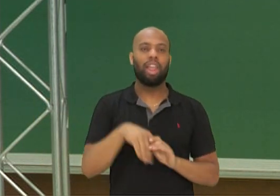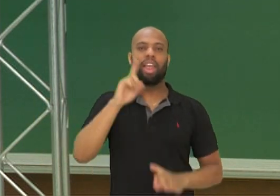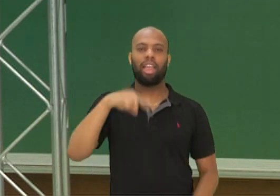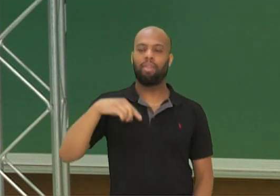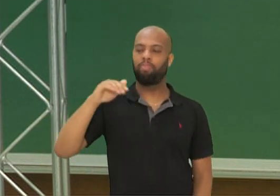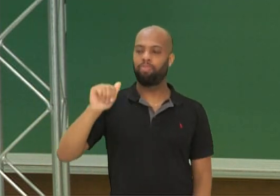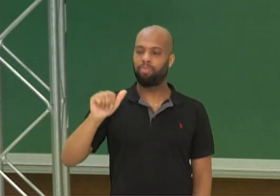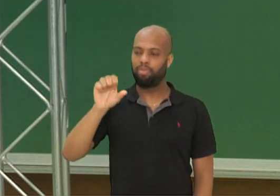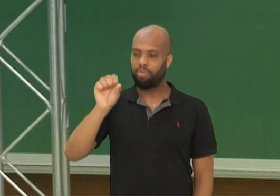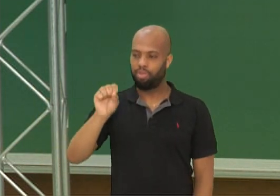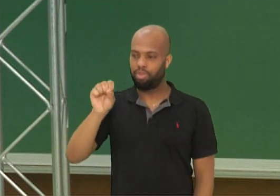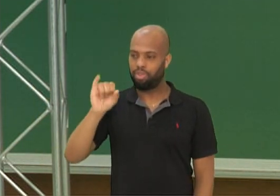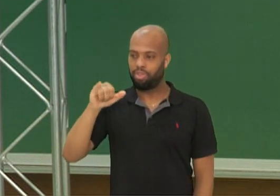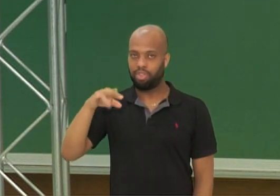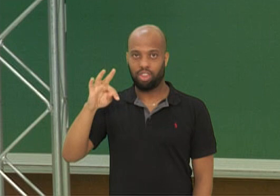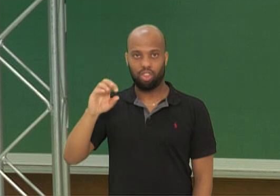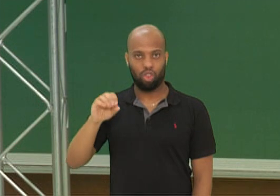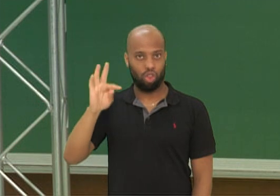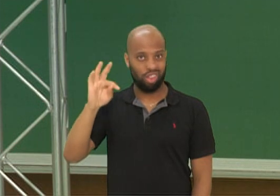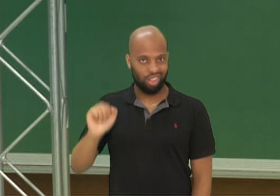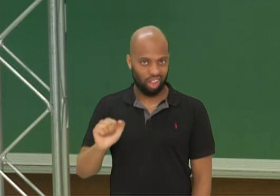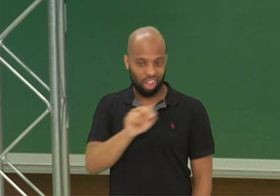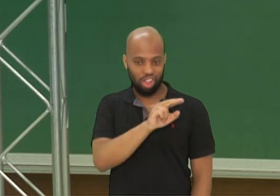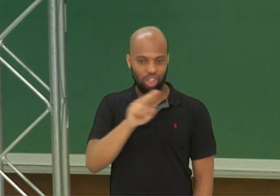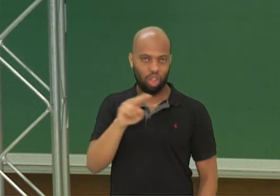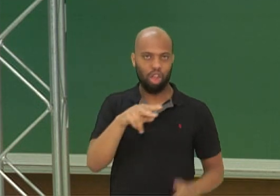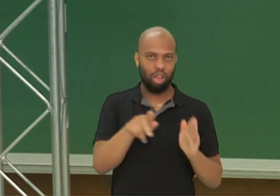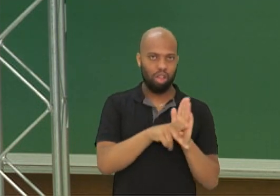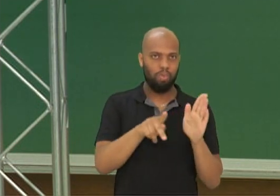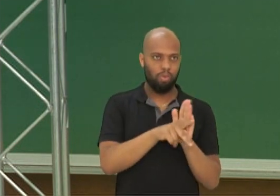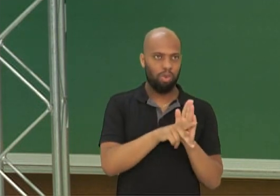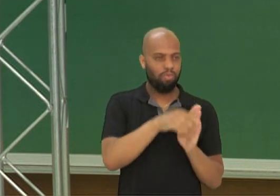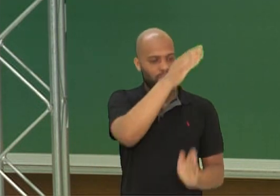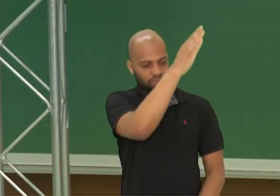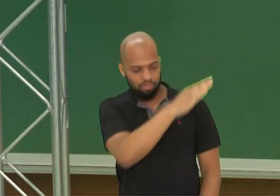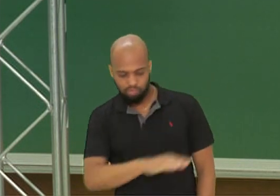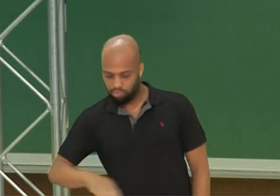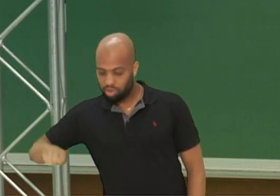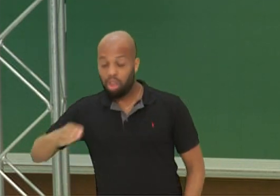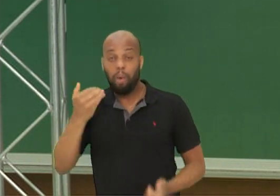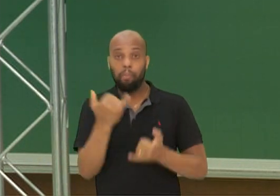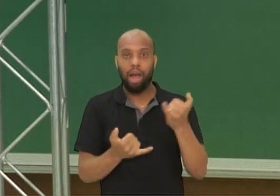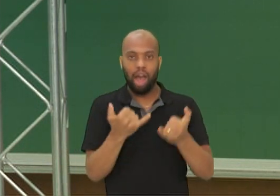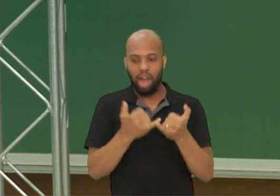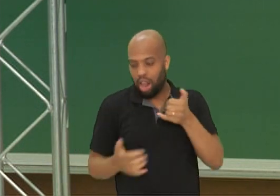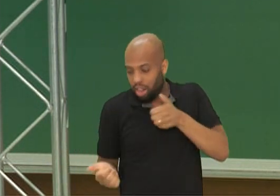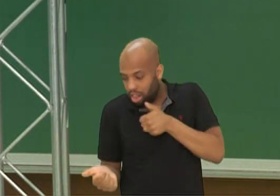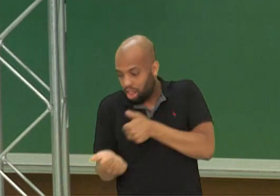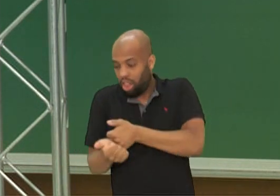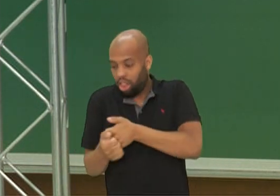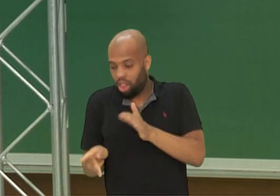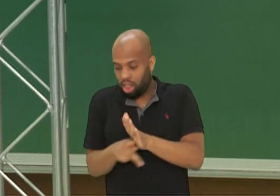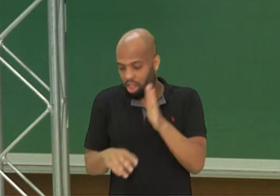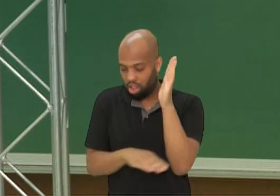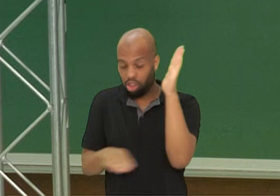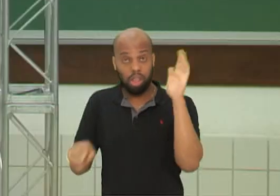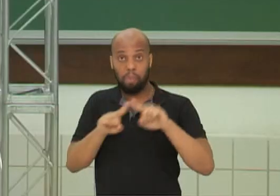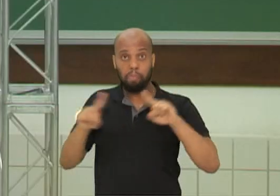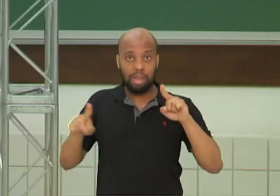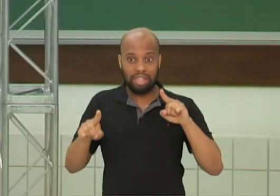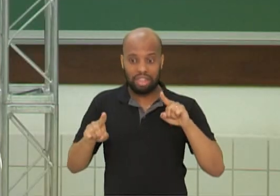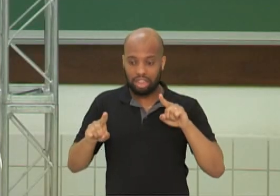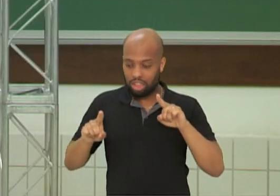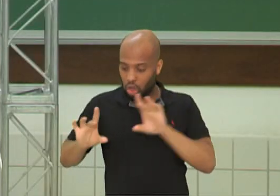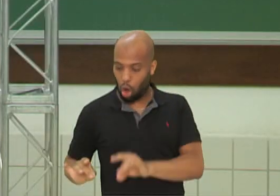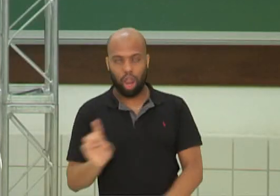assíntota, chamado essa função que parece que encosta no eixo, mas não encosta. Tanto que a função exponencial não tem